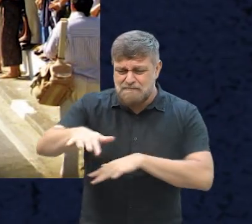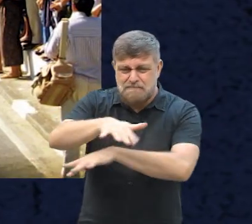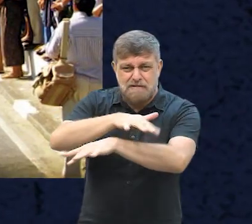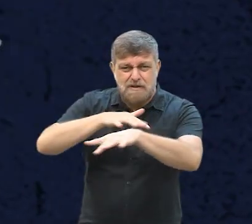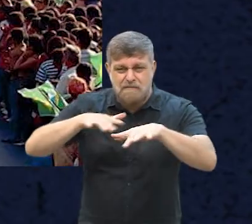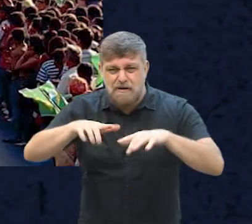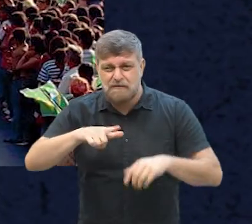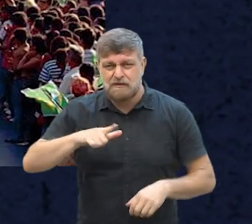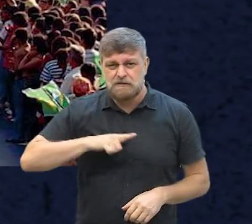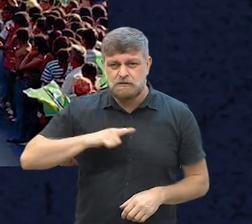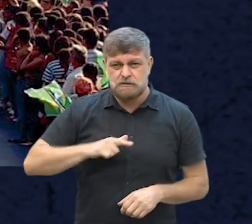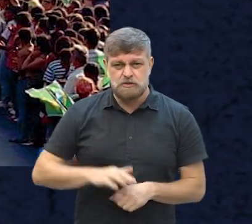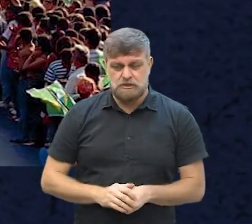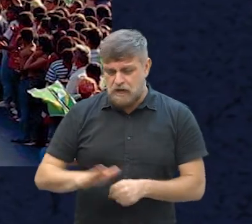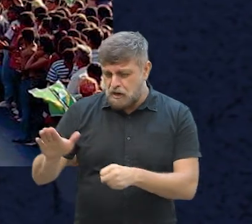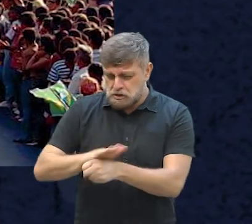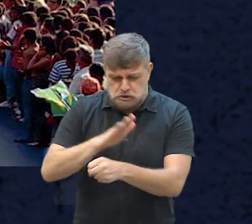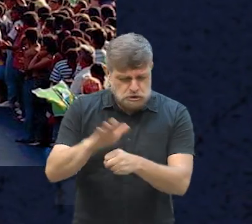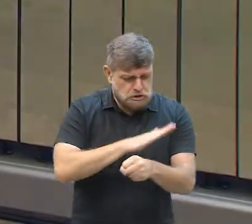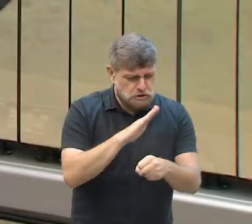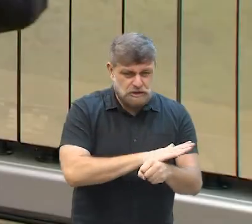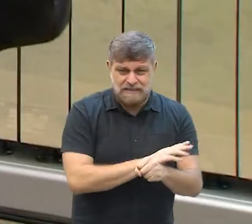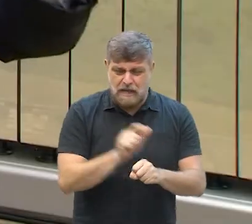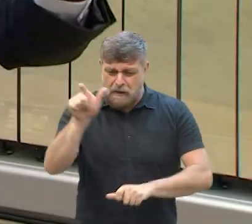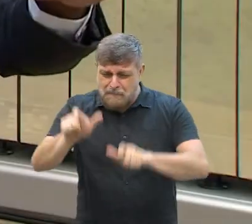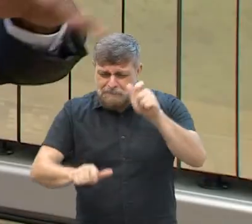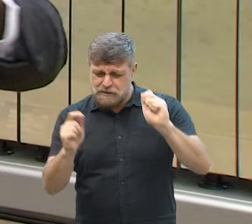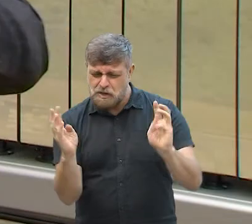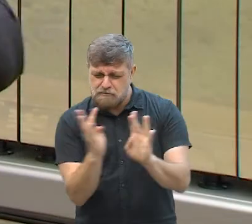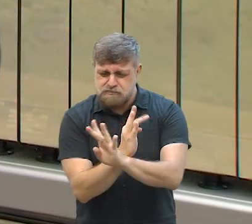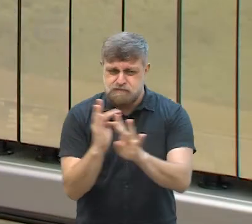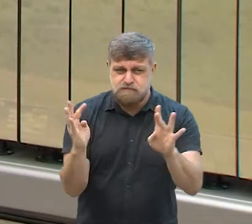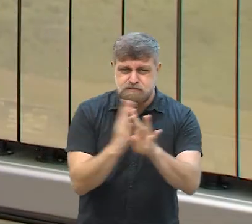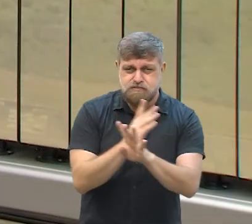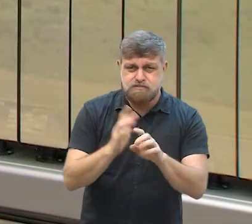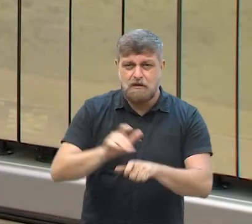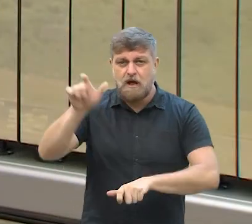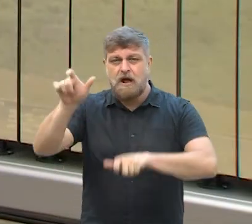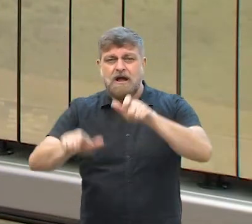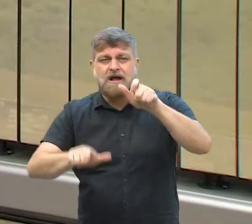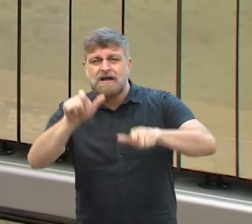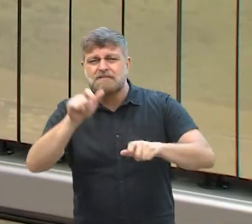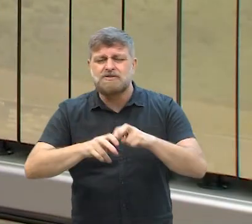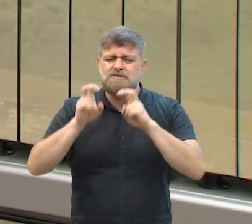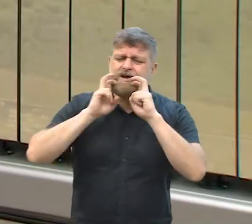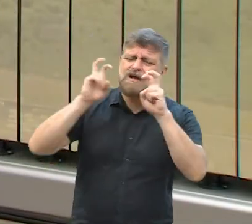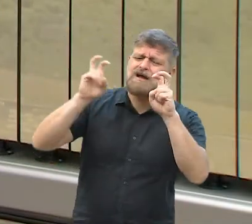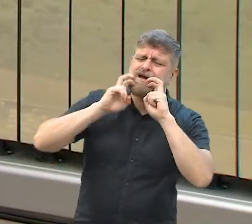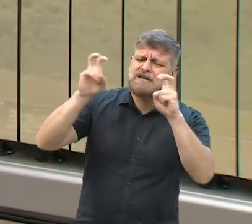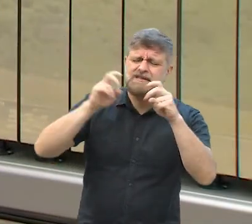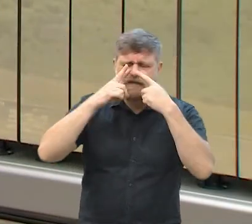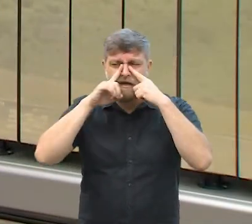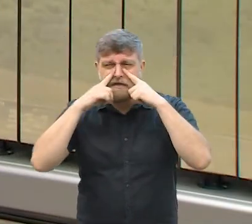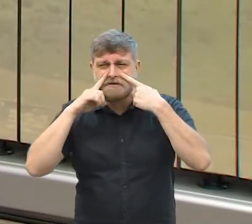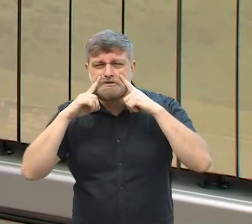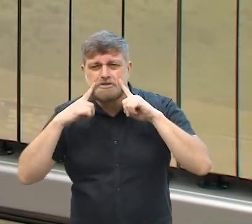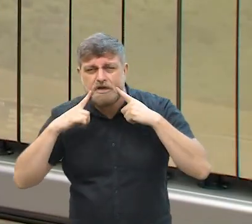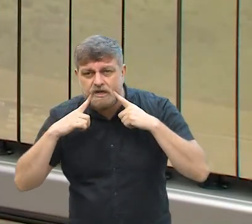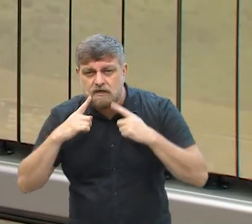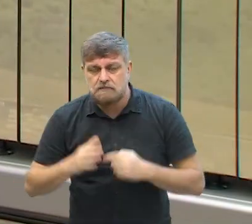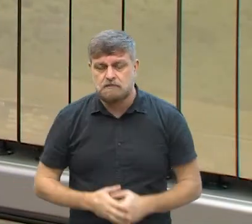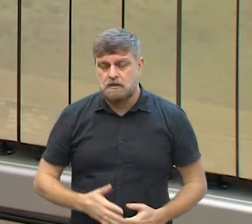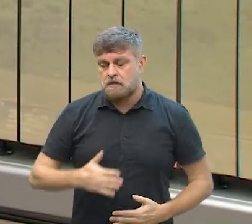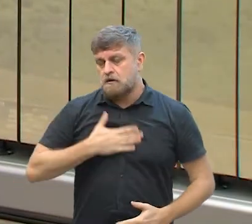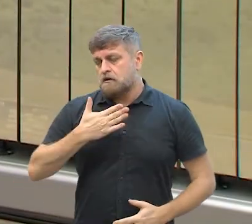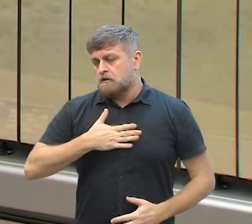a gente não via asfalto. Em nenhum lugar você conseguia ver o asfalto. A gente só via pessoas gritando,